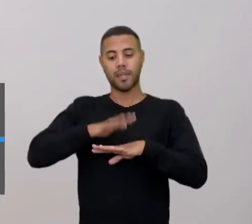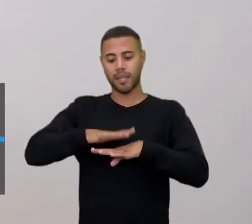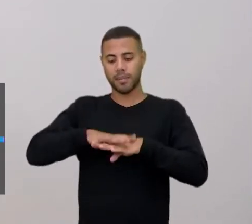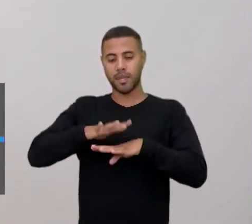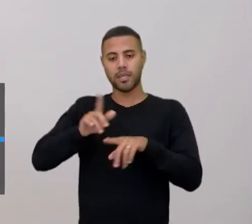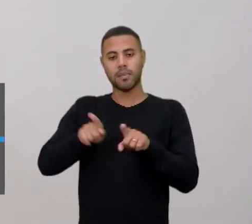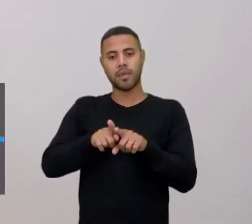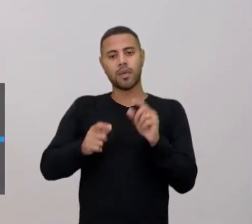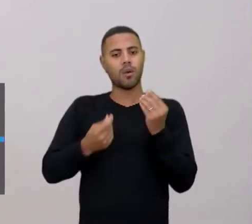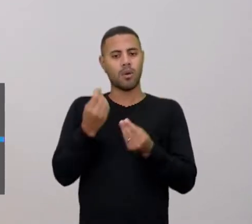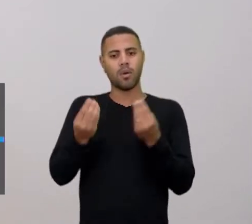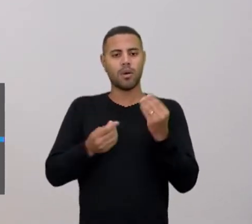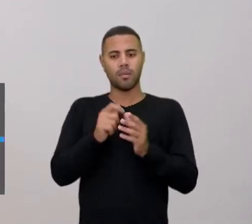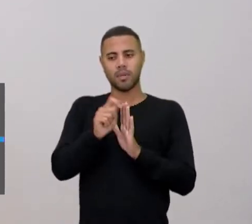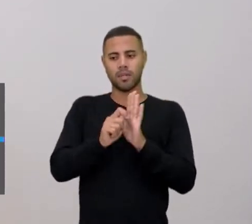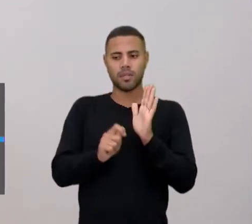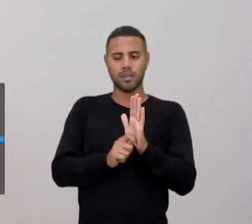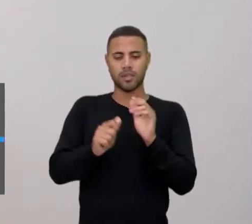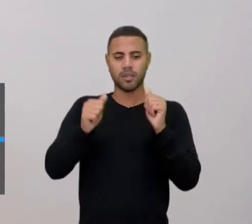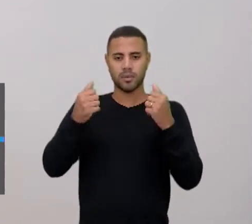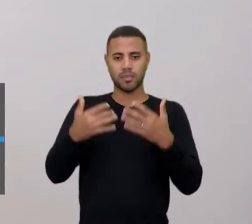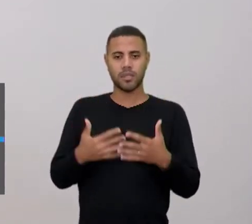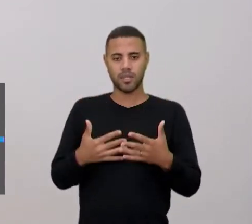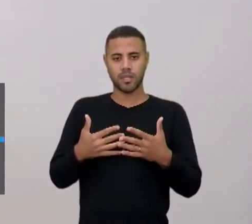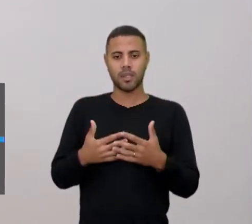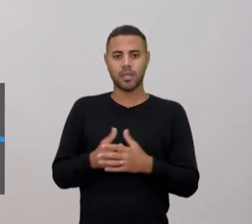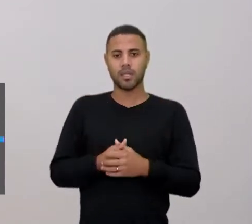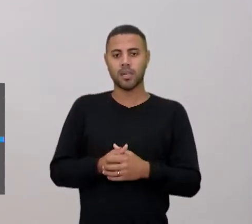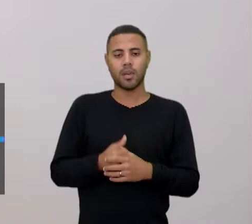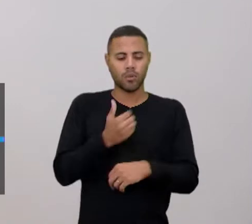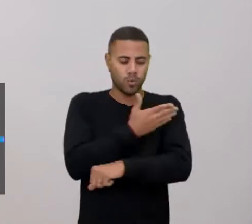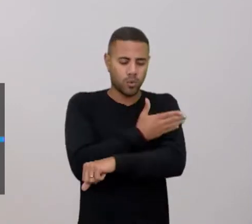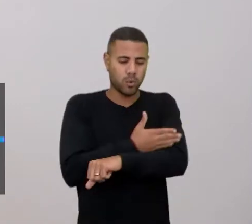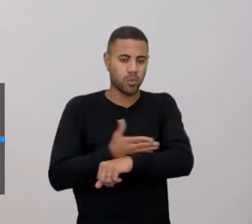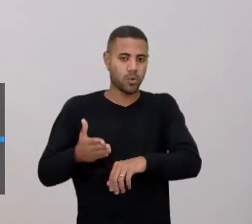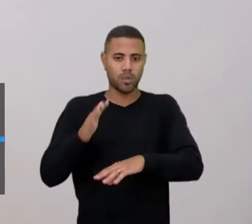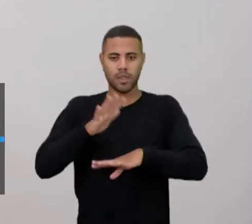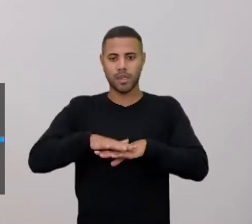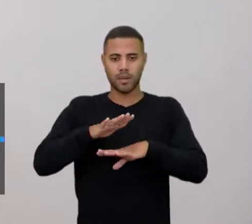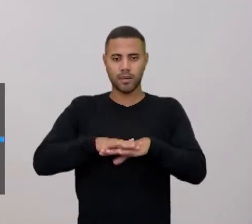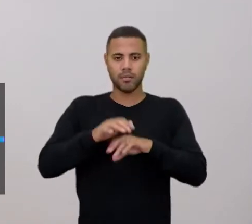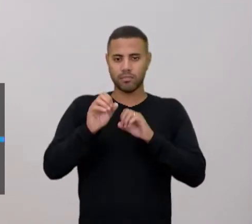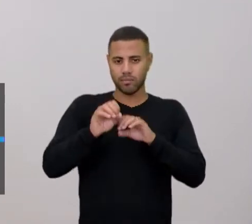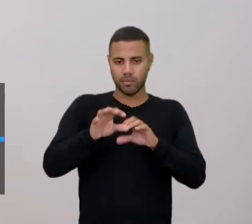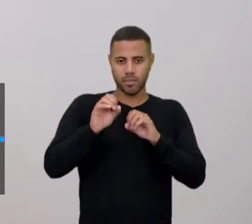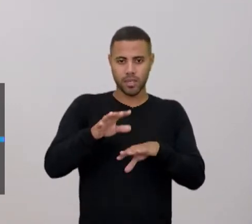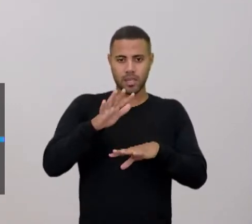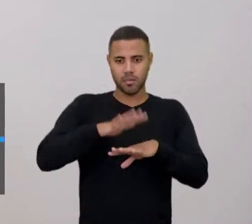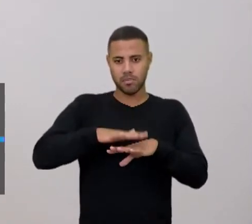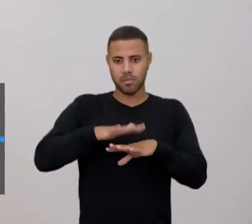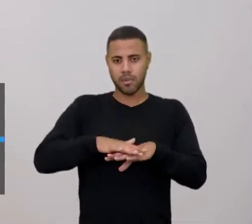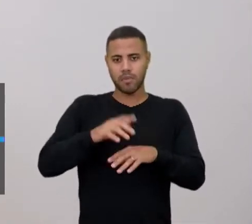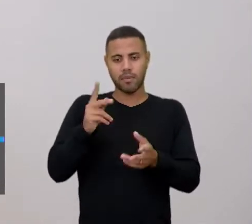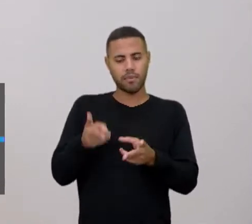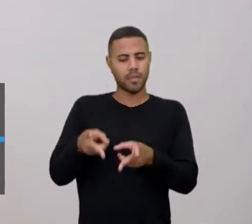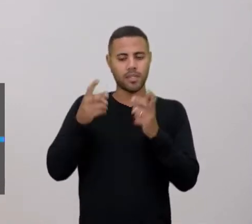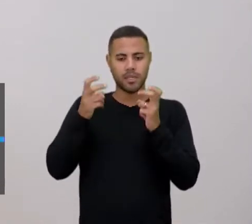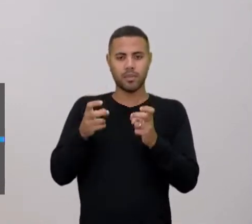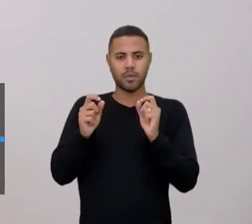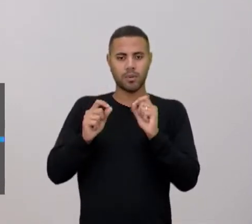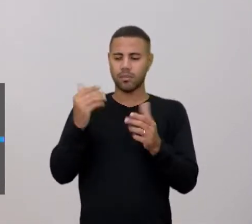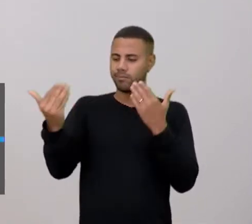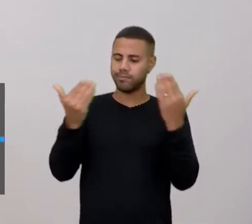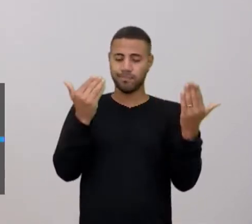os algoritmos porque, assim, a gente tem um costume de fazer na matemática o ensino dedutivo. Então, a gente percebe uma relação